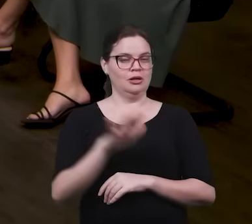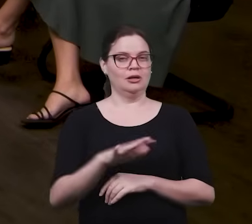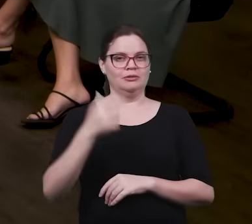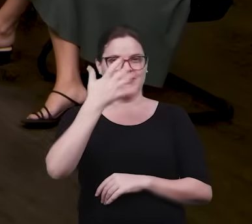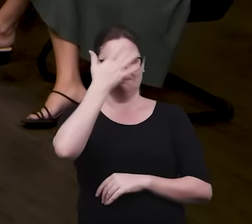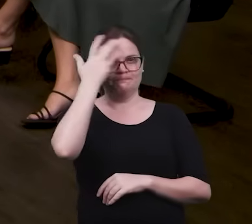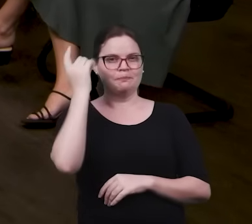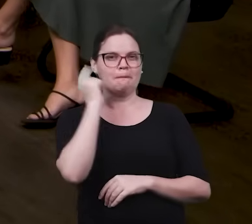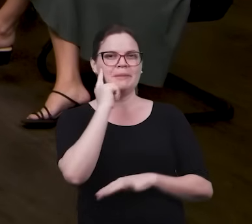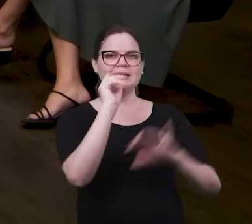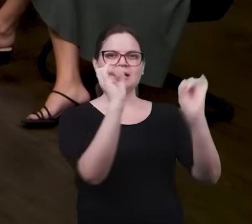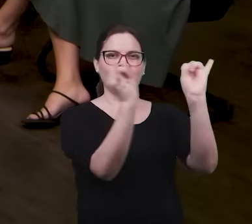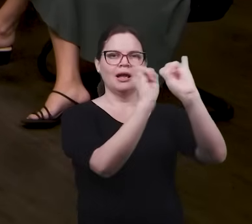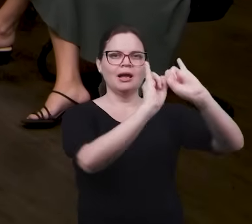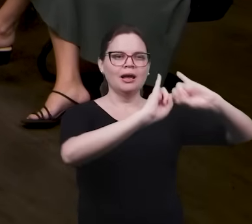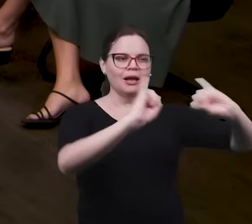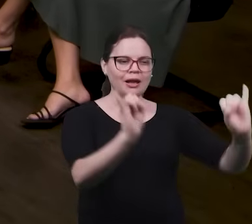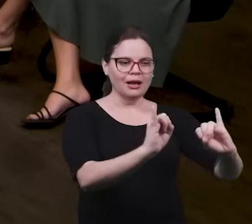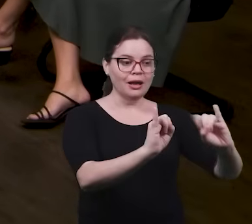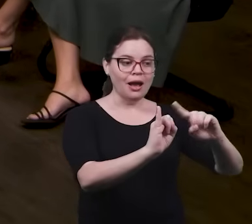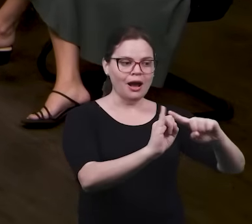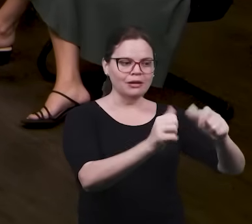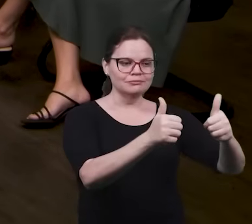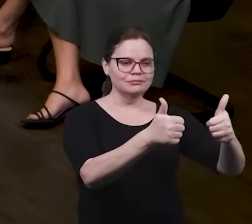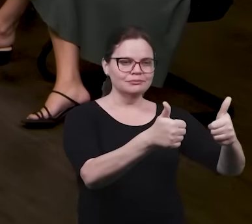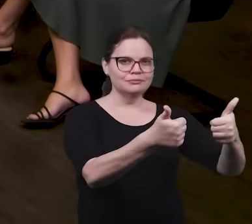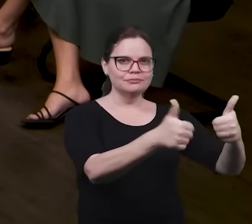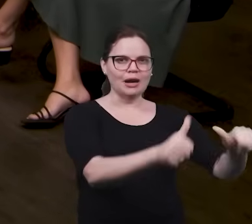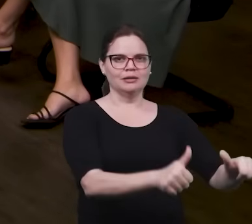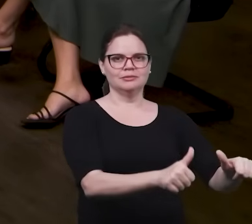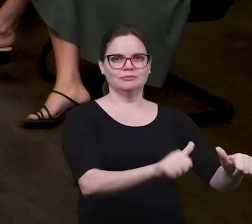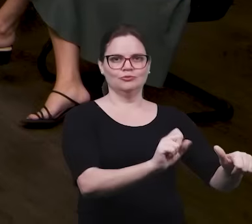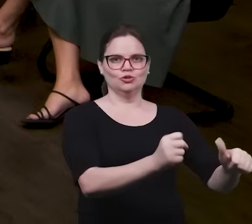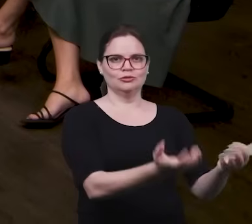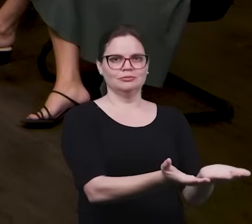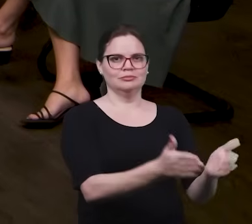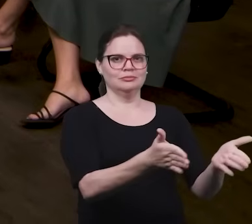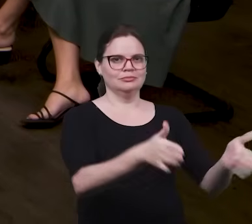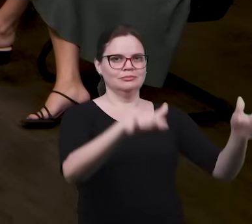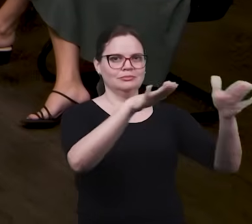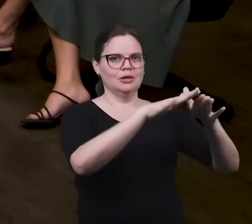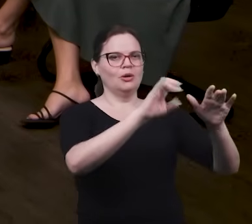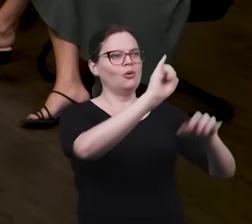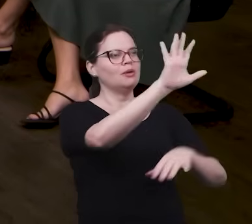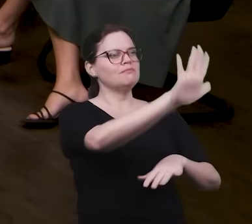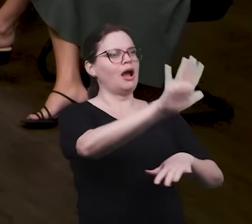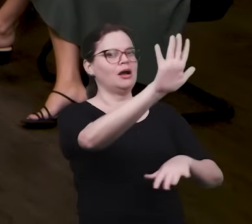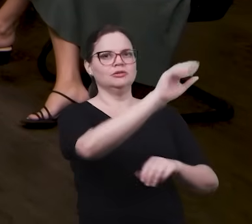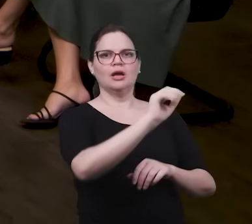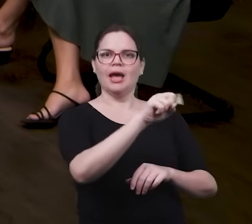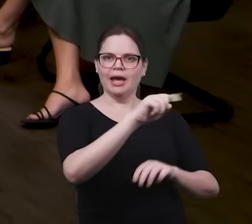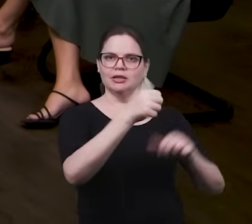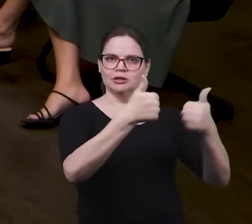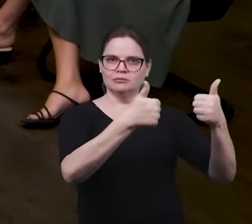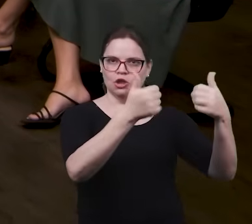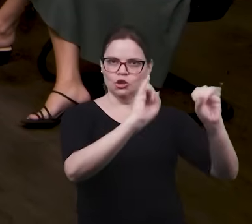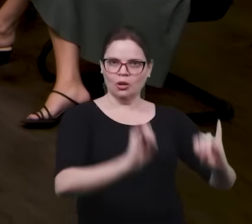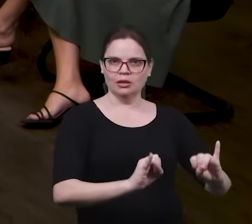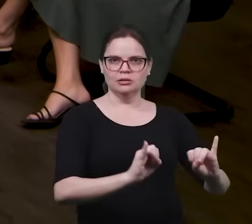pessoas, quando falam em idolatria, qual a primeira coisa que vem à cabeça? A figura de um ídolo, um quadro de imagens. Isso é idolatria? Isso é